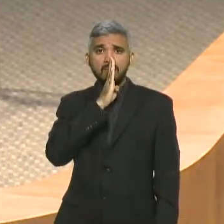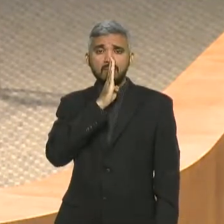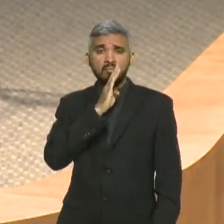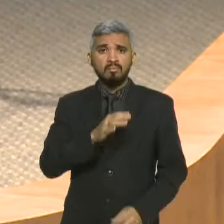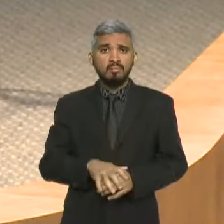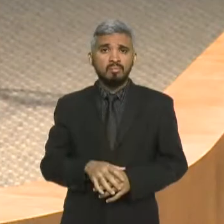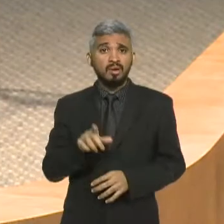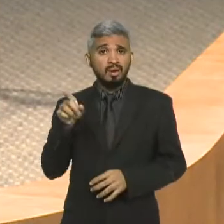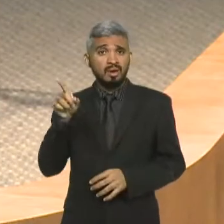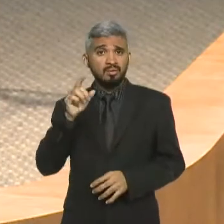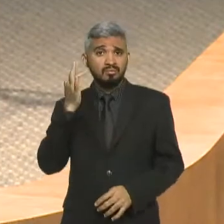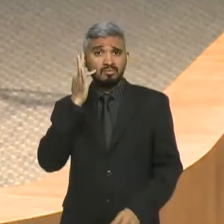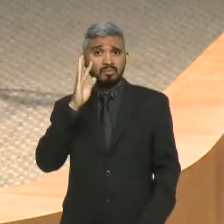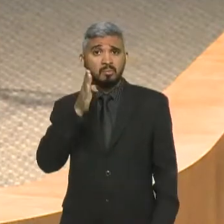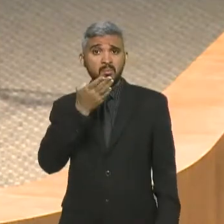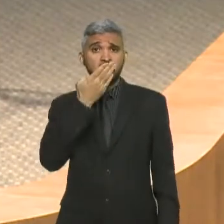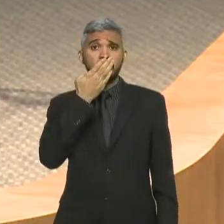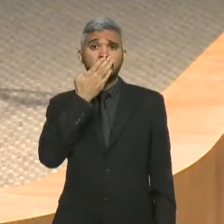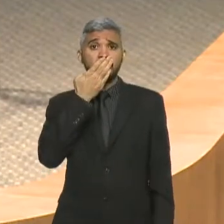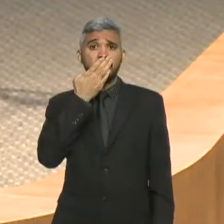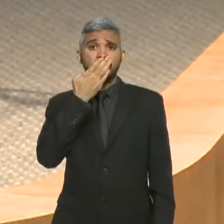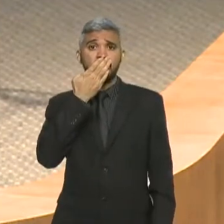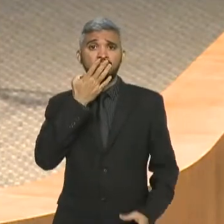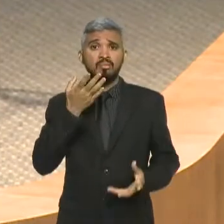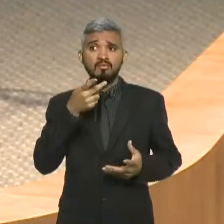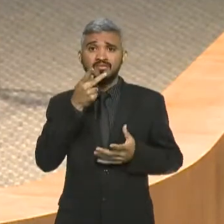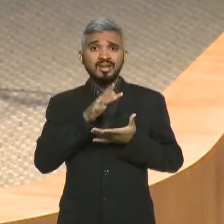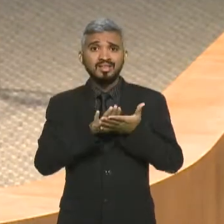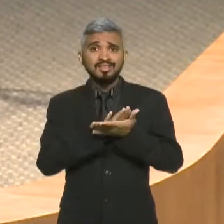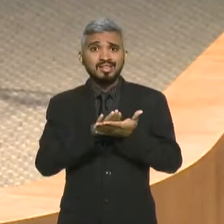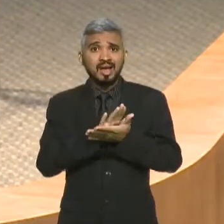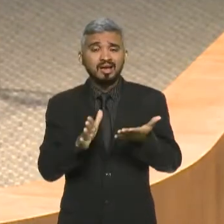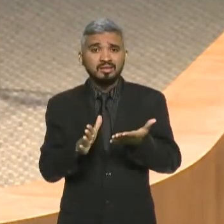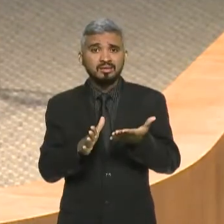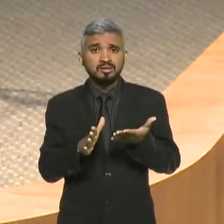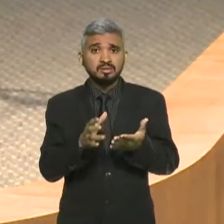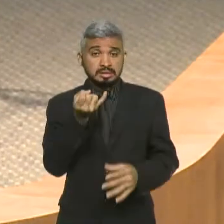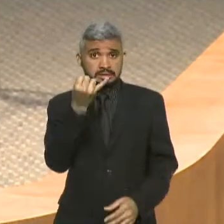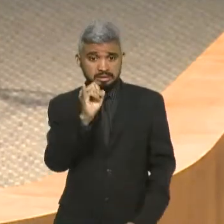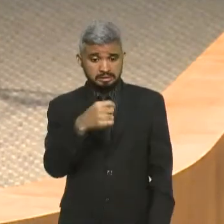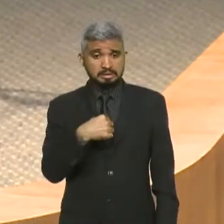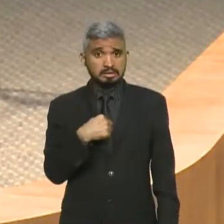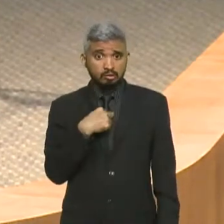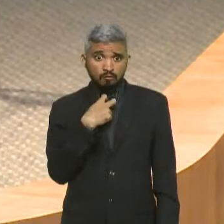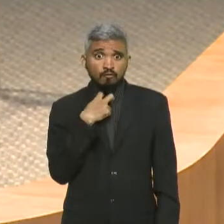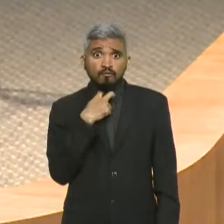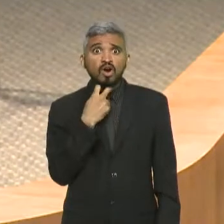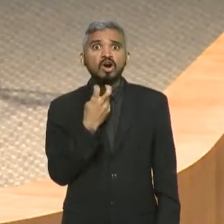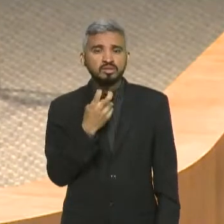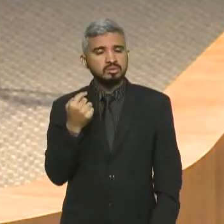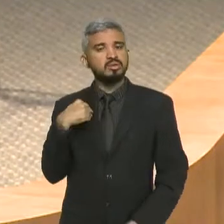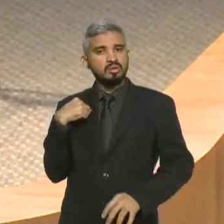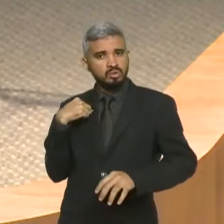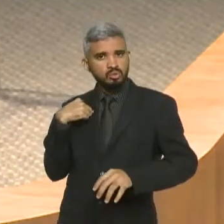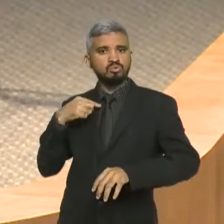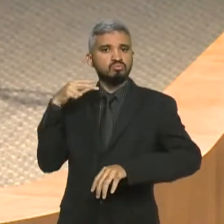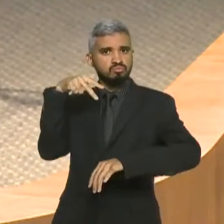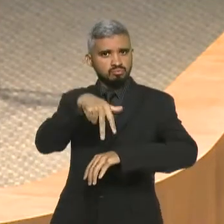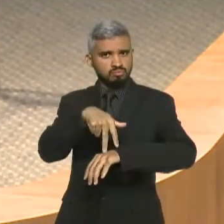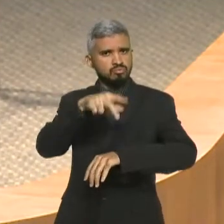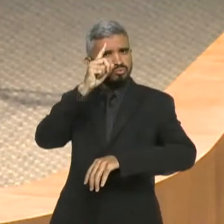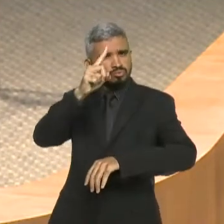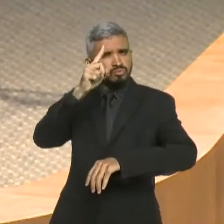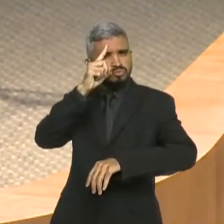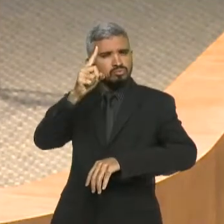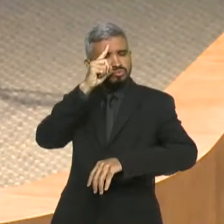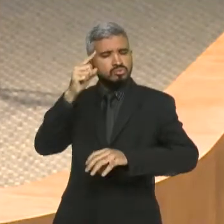Mudo. Calado. Enquanto eu tiver voz, estarei na tribuna assembleia,